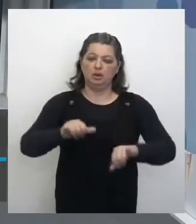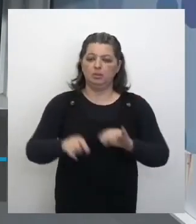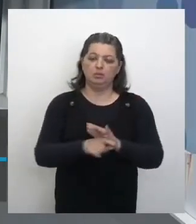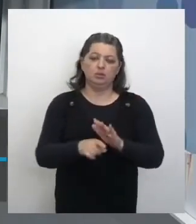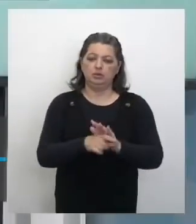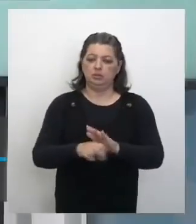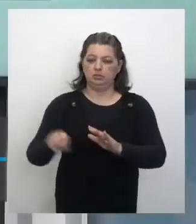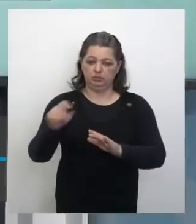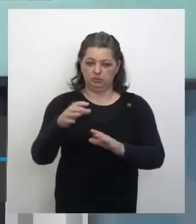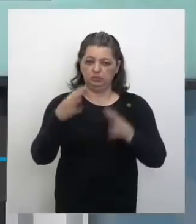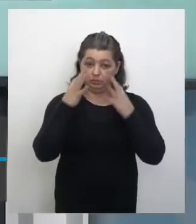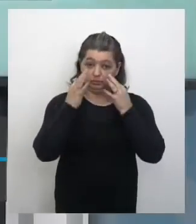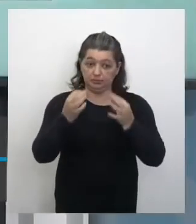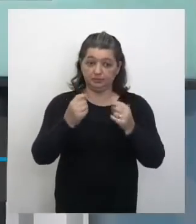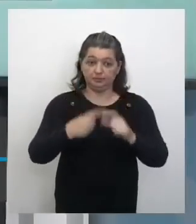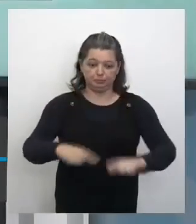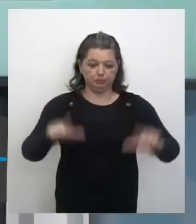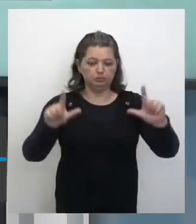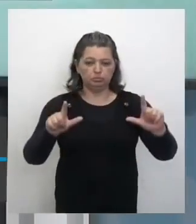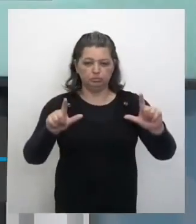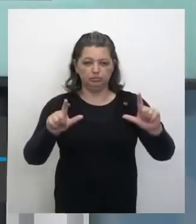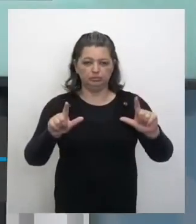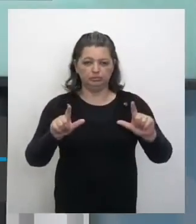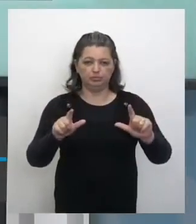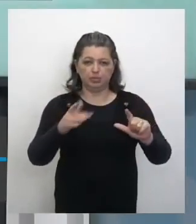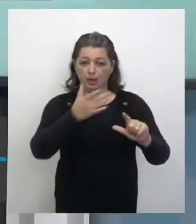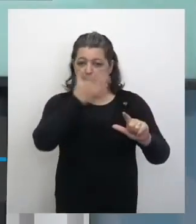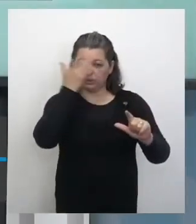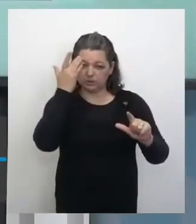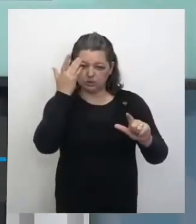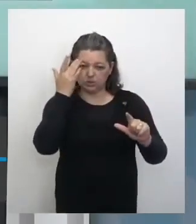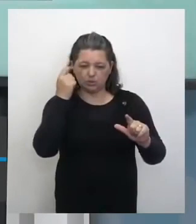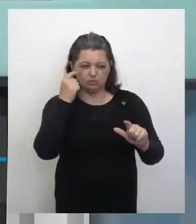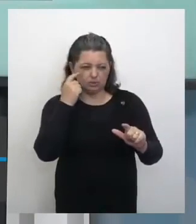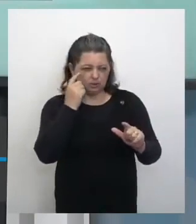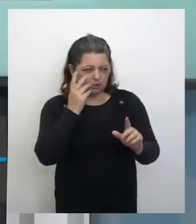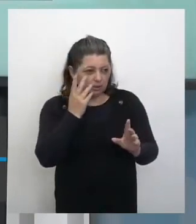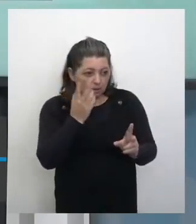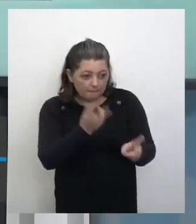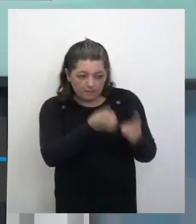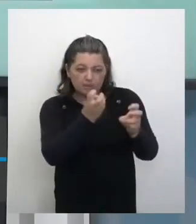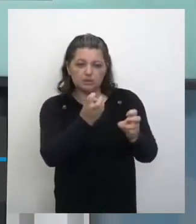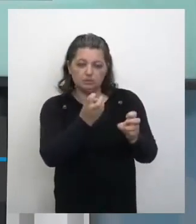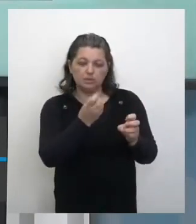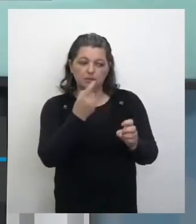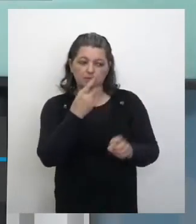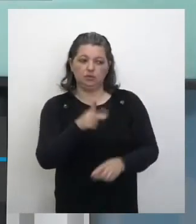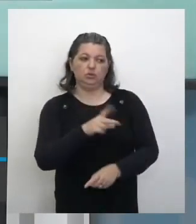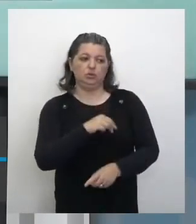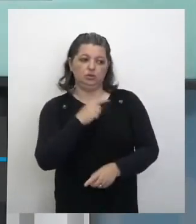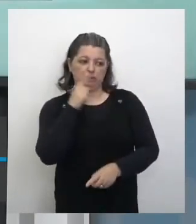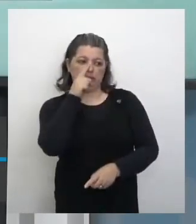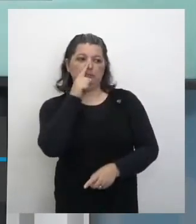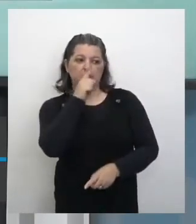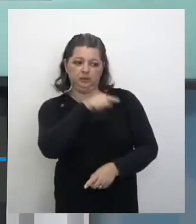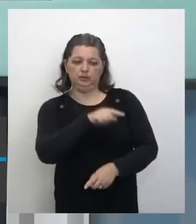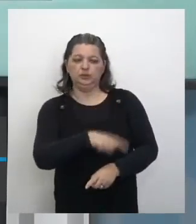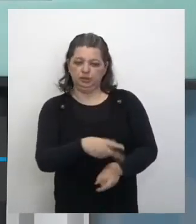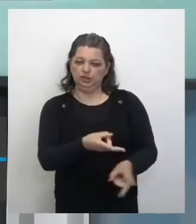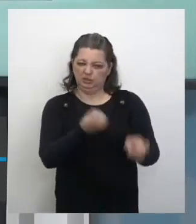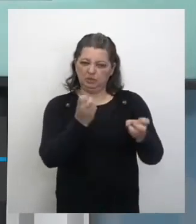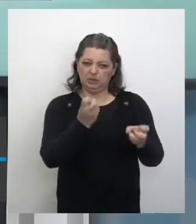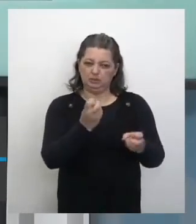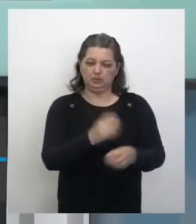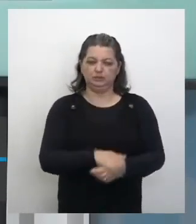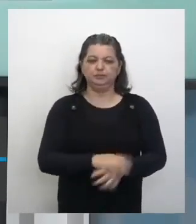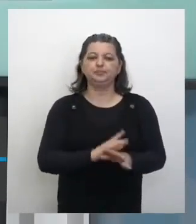rótulo chamativo mesmo, que é para a pessoa bater o olho e falar, nossa, aquilo ali é perigoso, entendeu? Já identificar de longe. Só que a